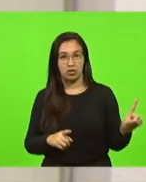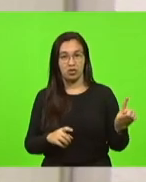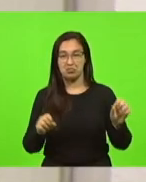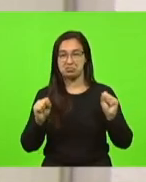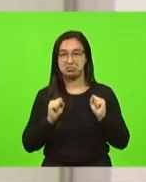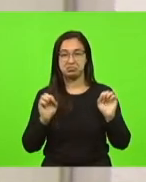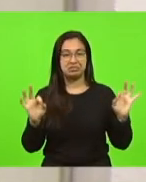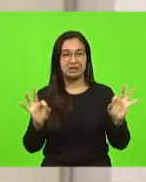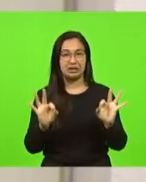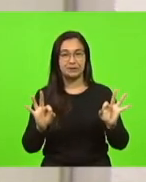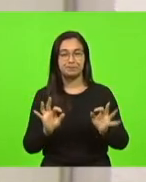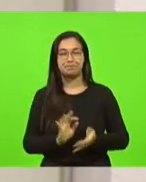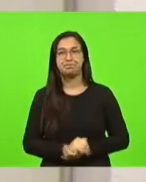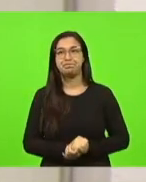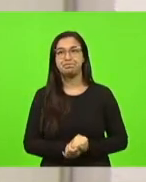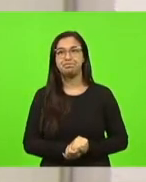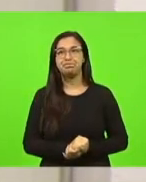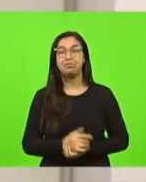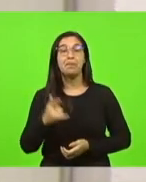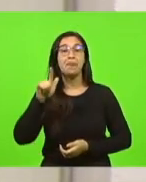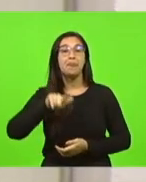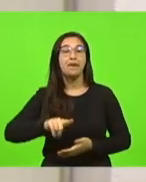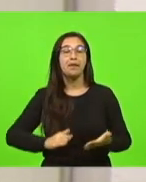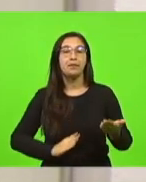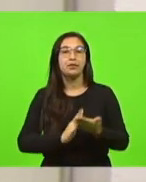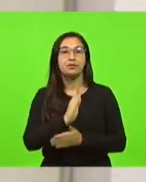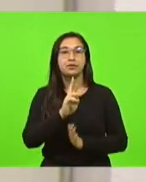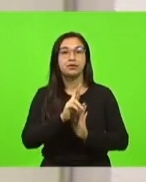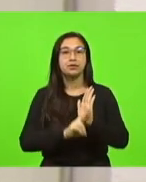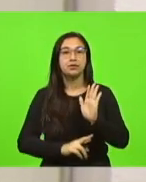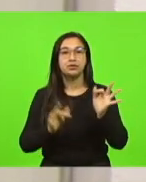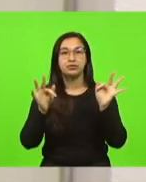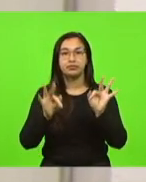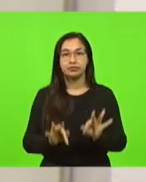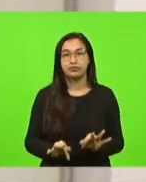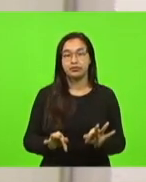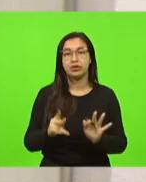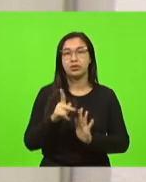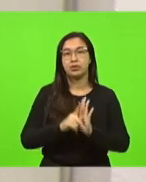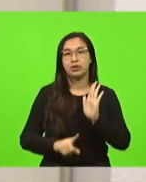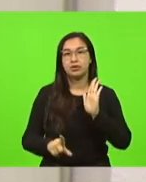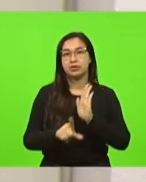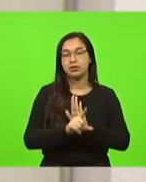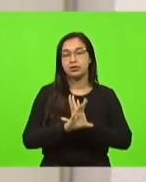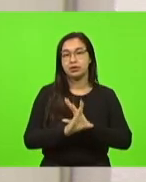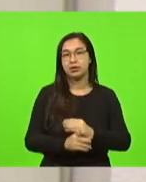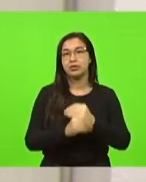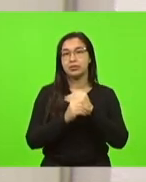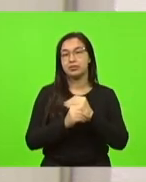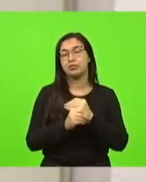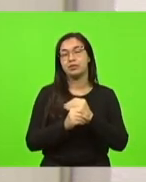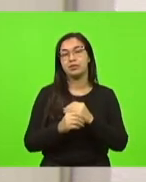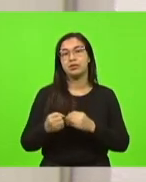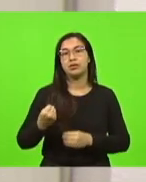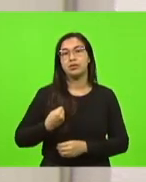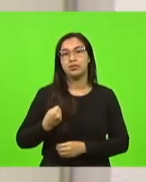nenhuma abstenção. Ainda foi aprovada a redação final exarada ao projeto de lei complementar número